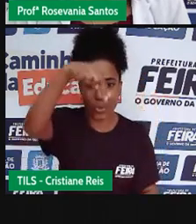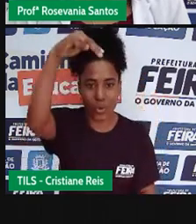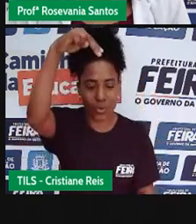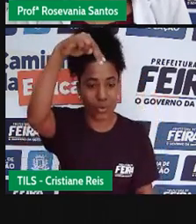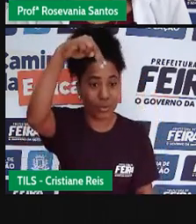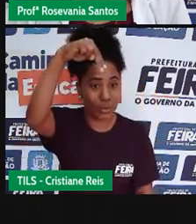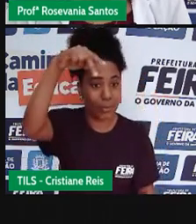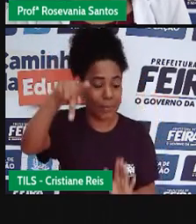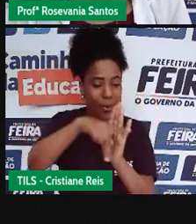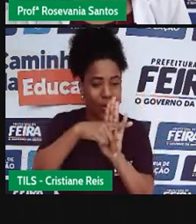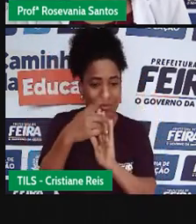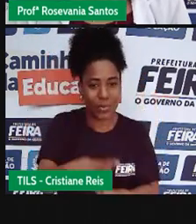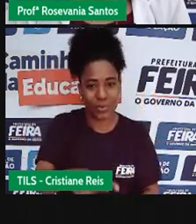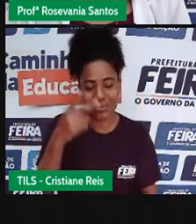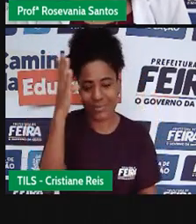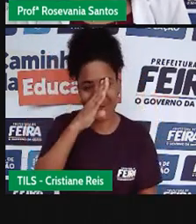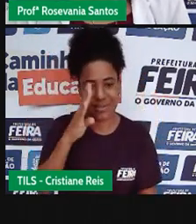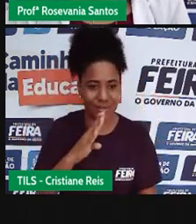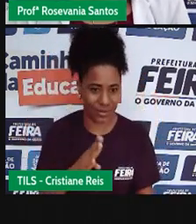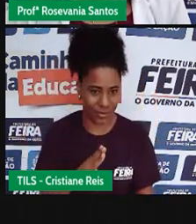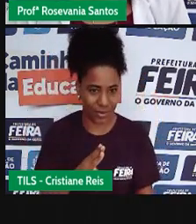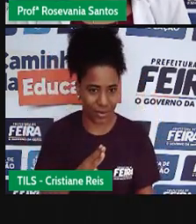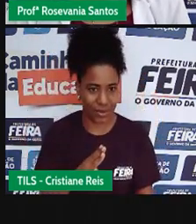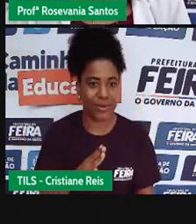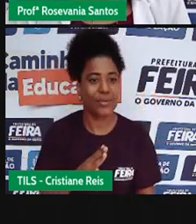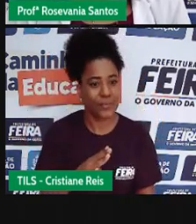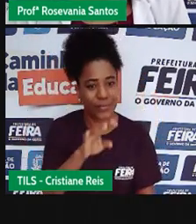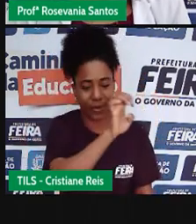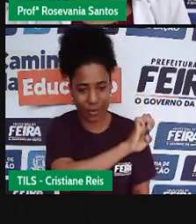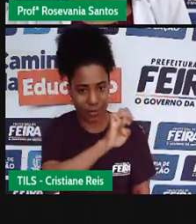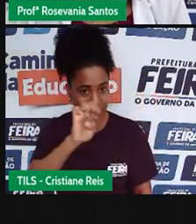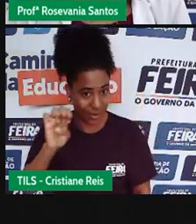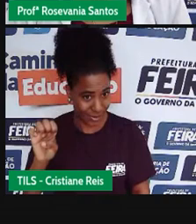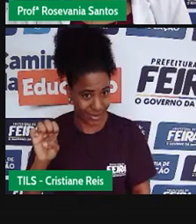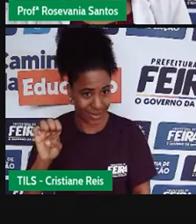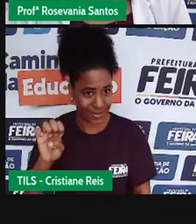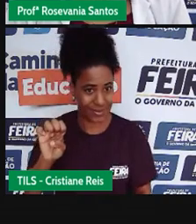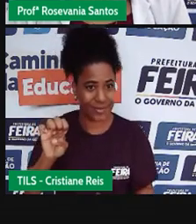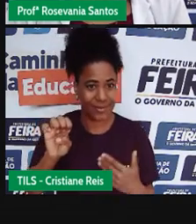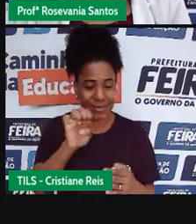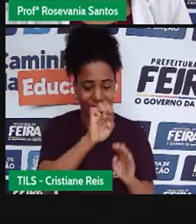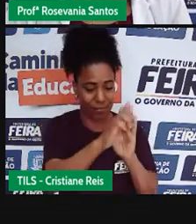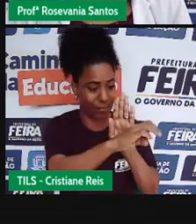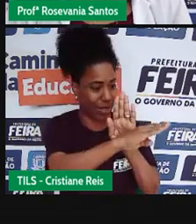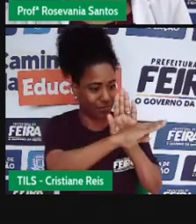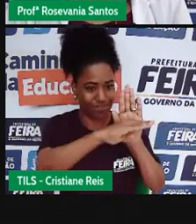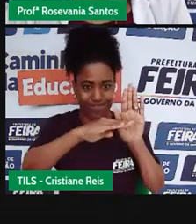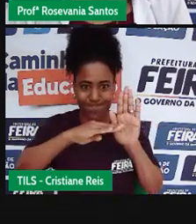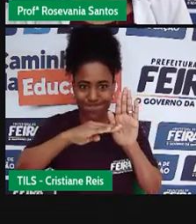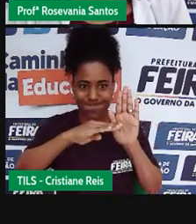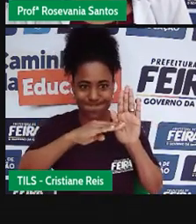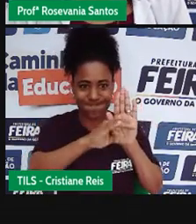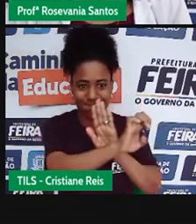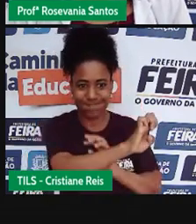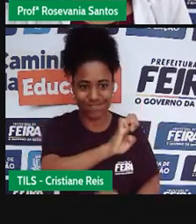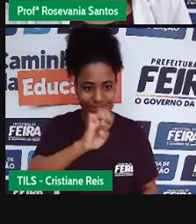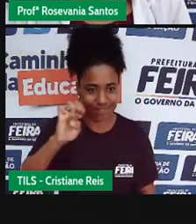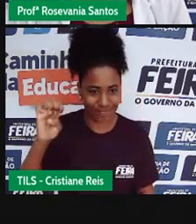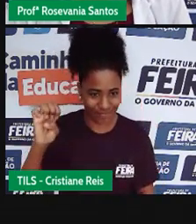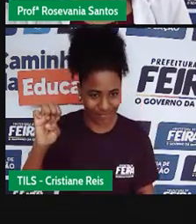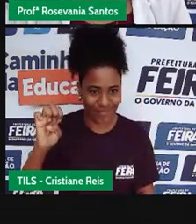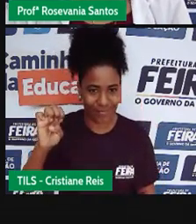território brasileiro, massa equatorial continental, está no meio, né, da América do Sul, né? Aqui a